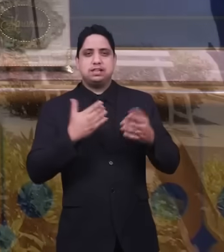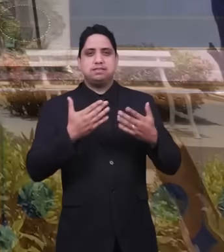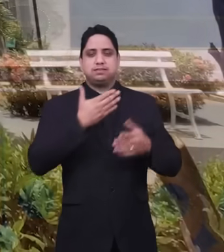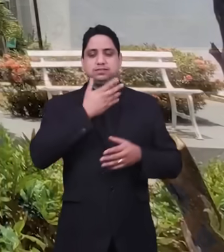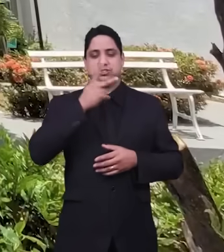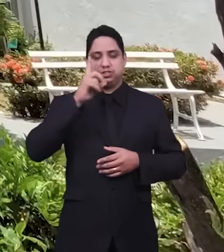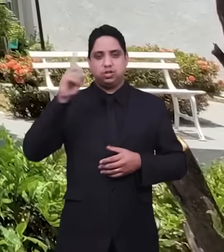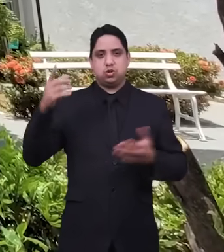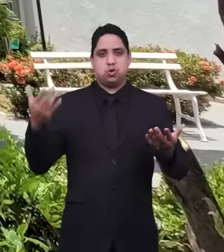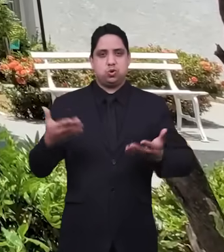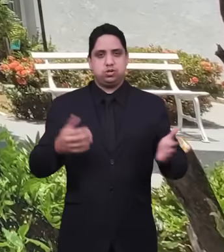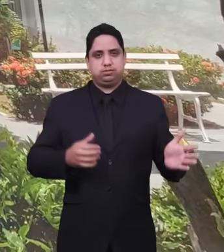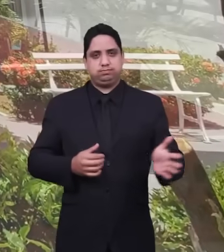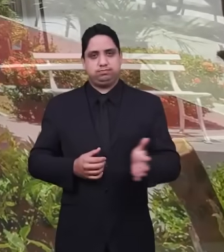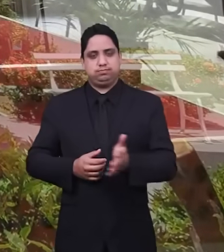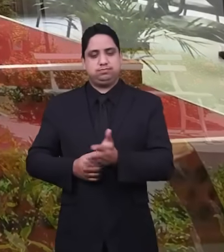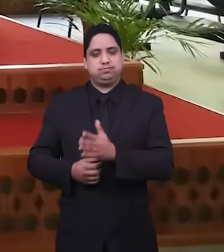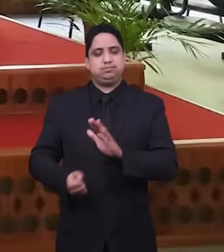hoje.